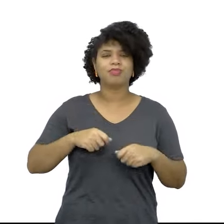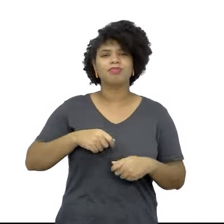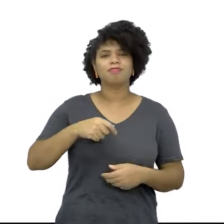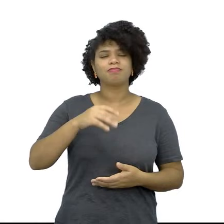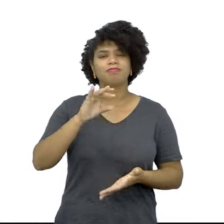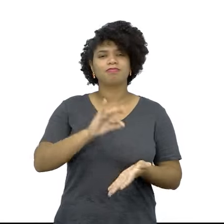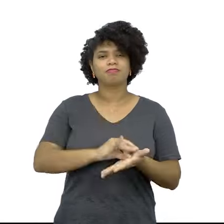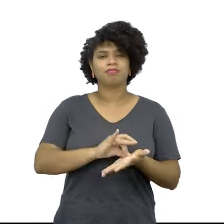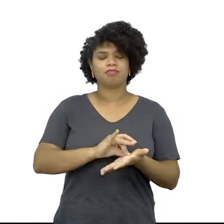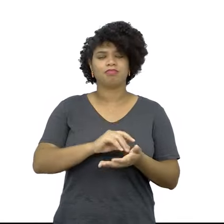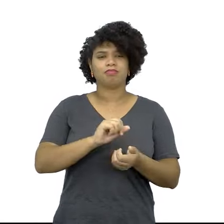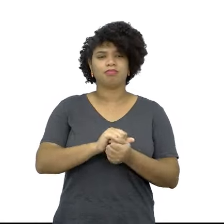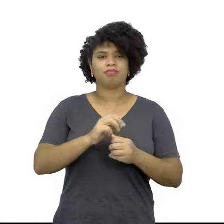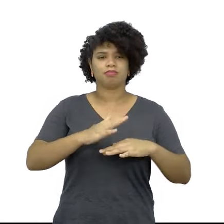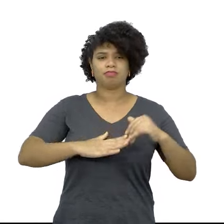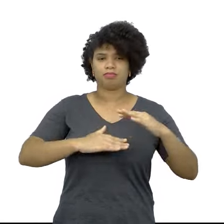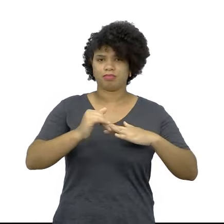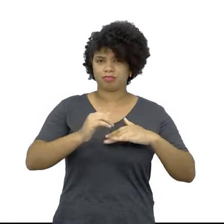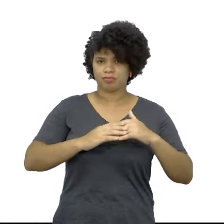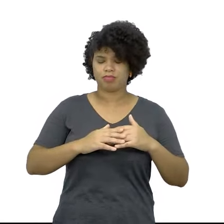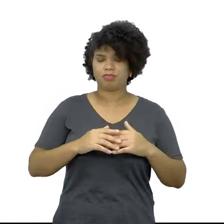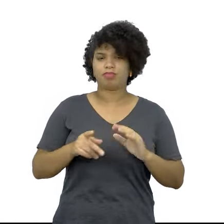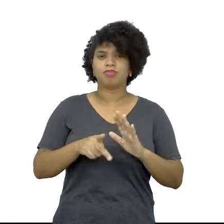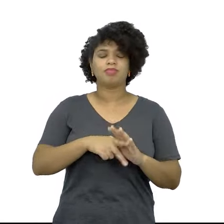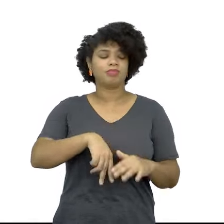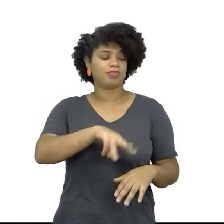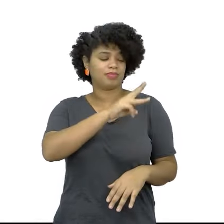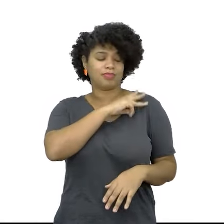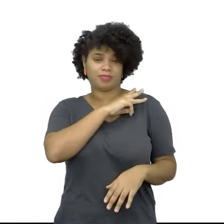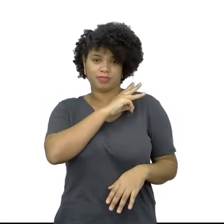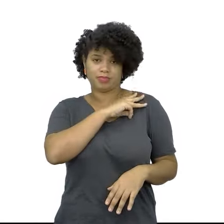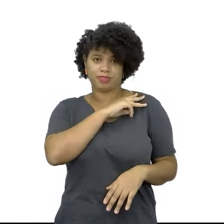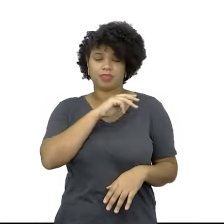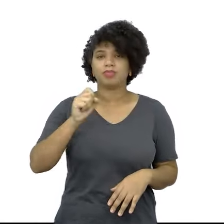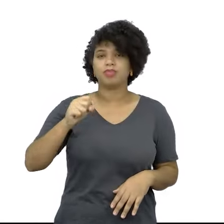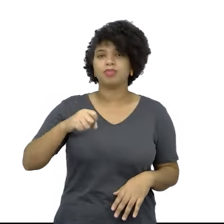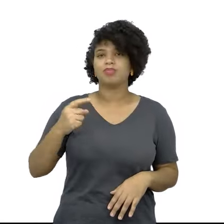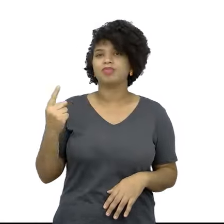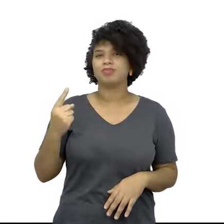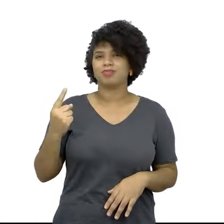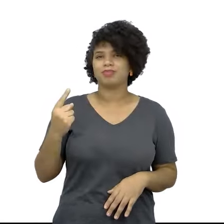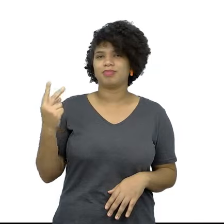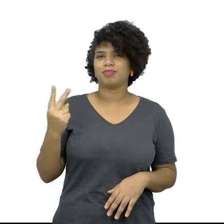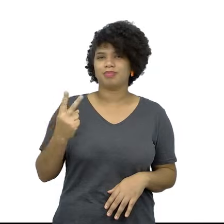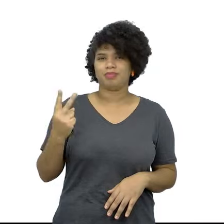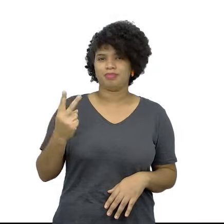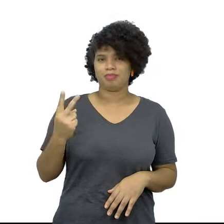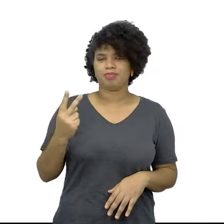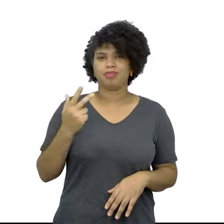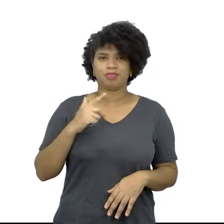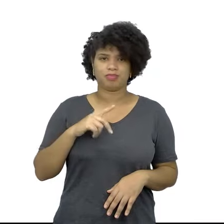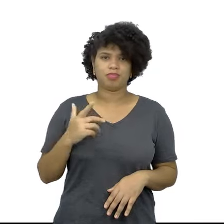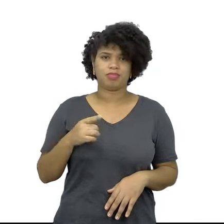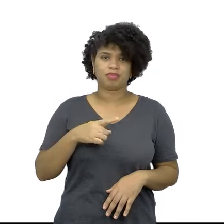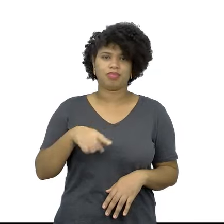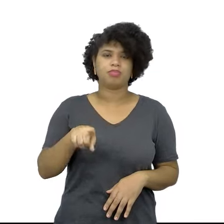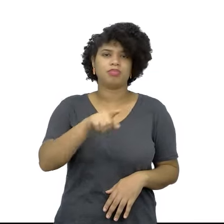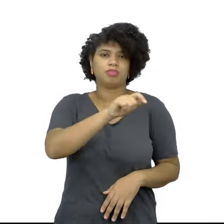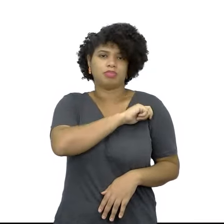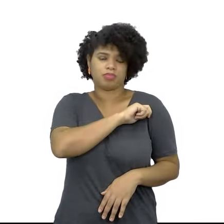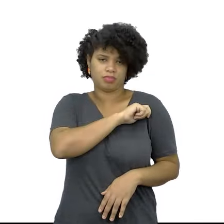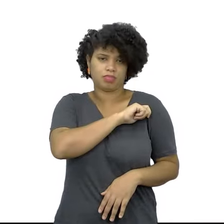garantir, né, ao lado das habilidades do terceiro ano, também as habilidades do primeiro e segundo ano, que os estudantes